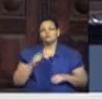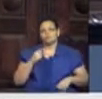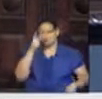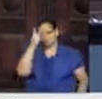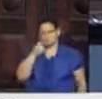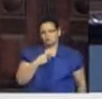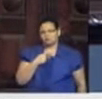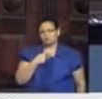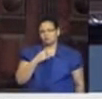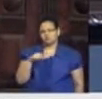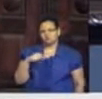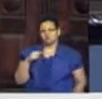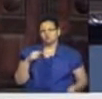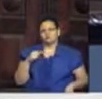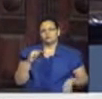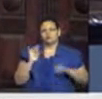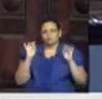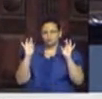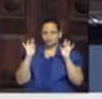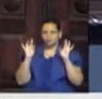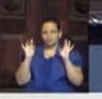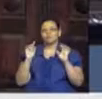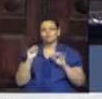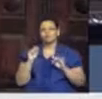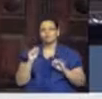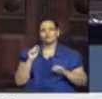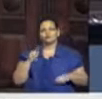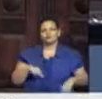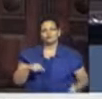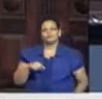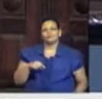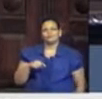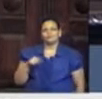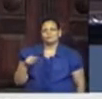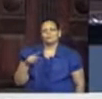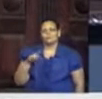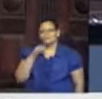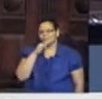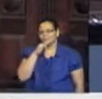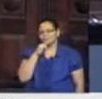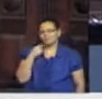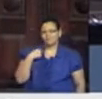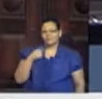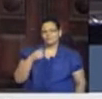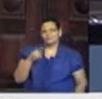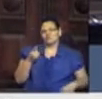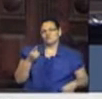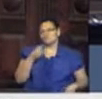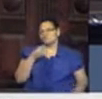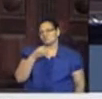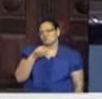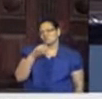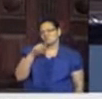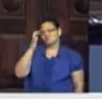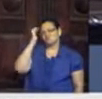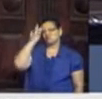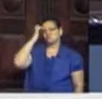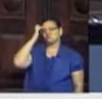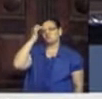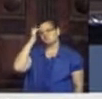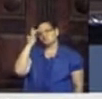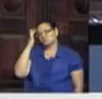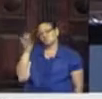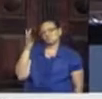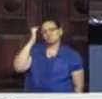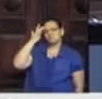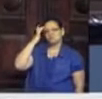somos especialistas em axiologia e chutômetro. Alguém acha, e que